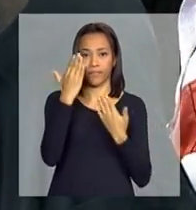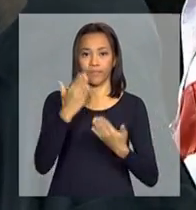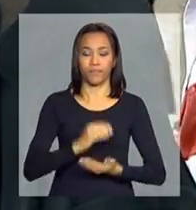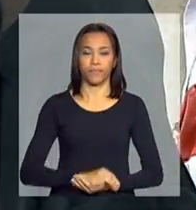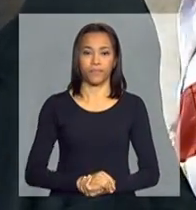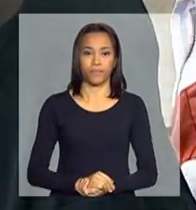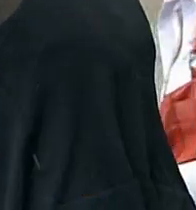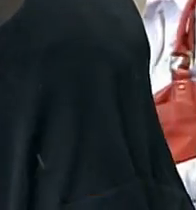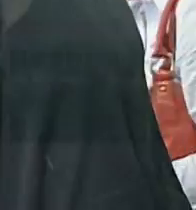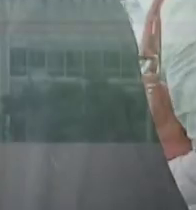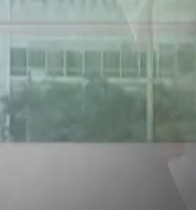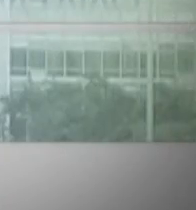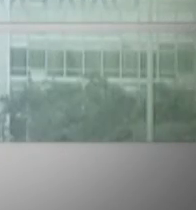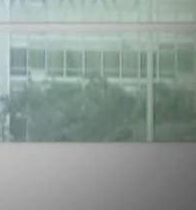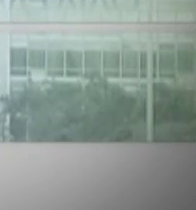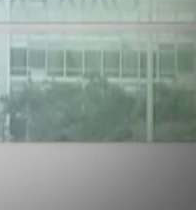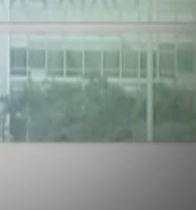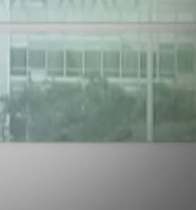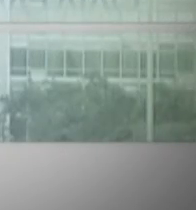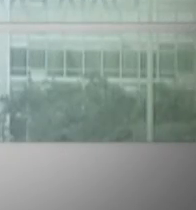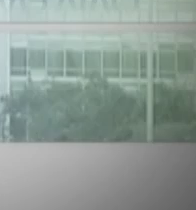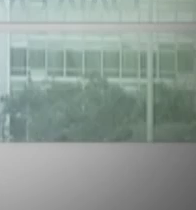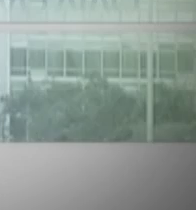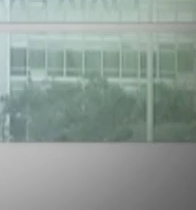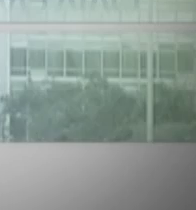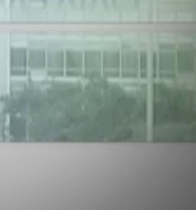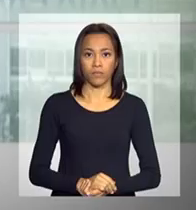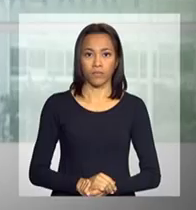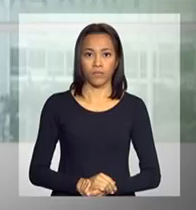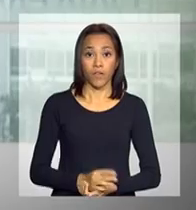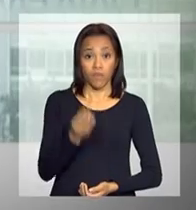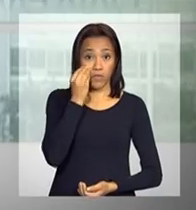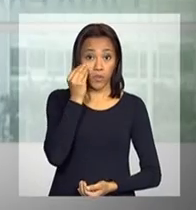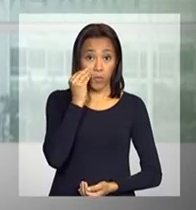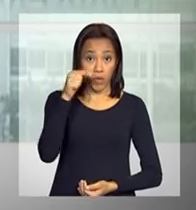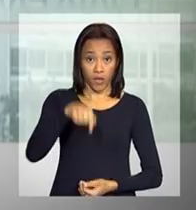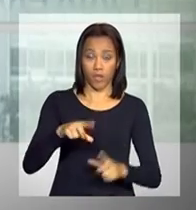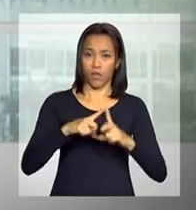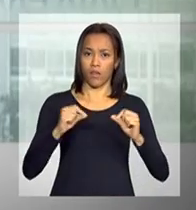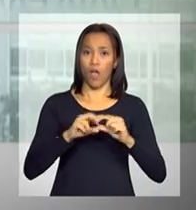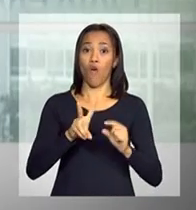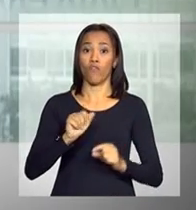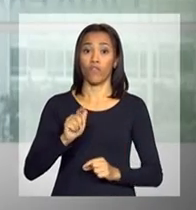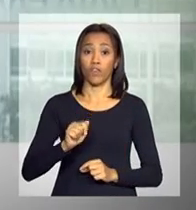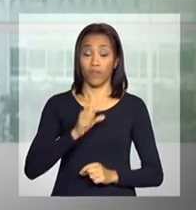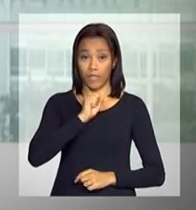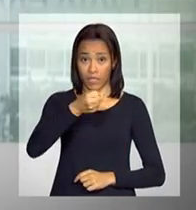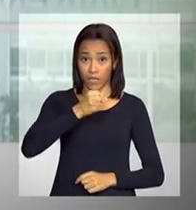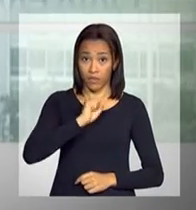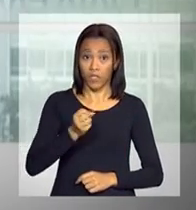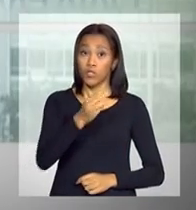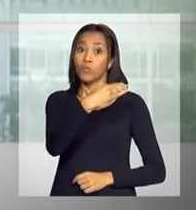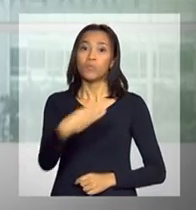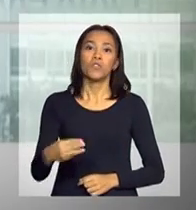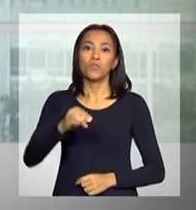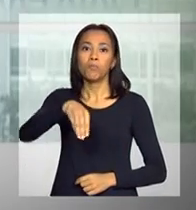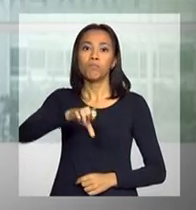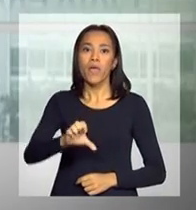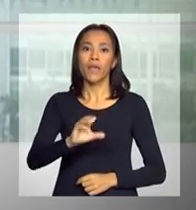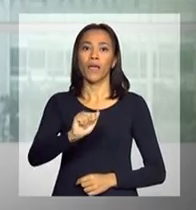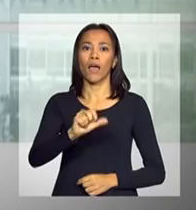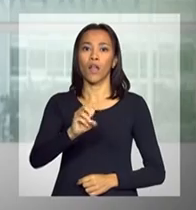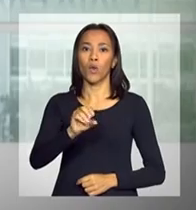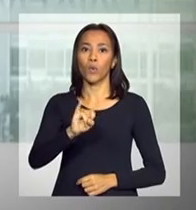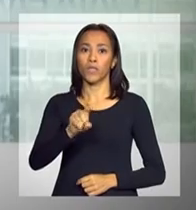obrigado obrigado a todos você acompanhou ao vivo de Brasília entrevista coletiva do Ministro da Educação Aluísio